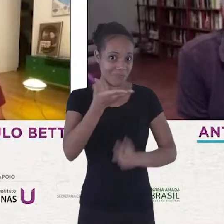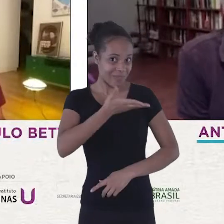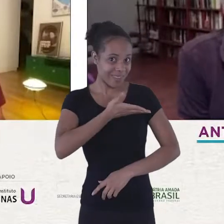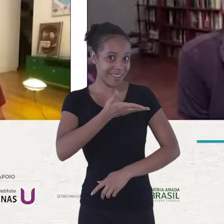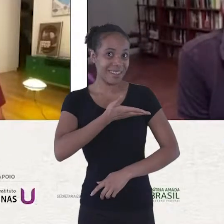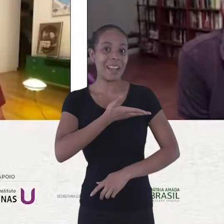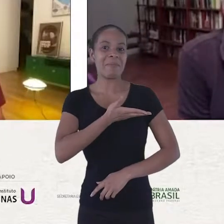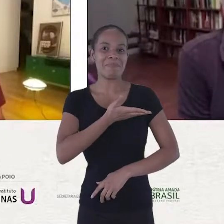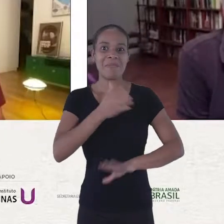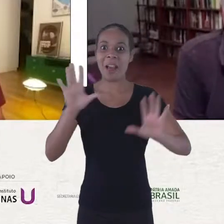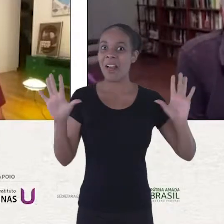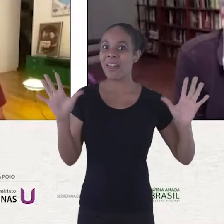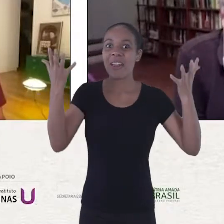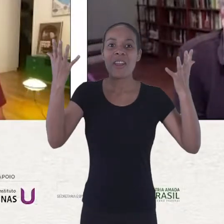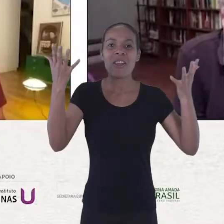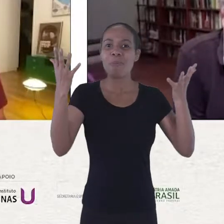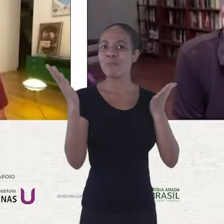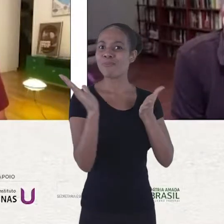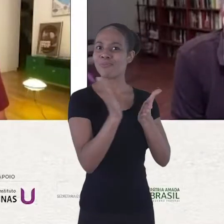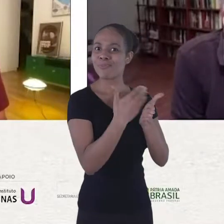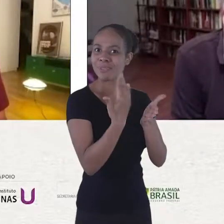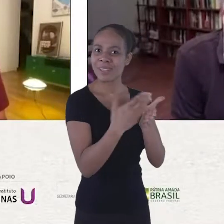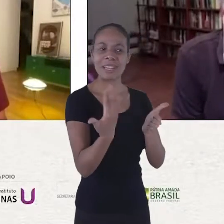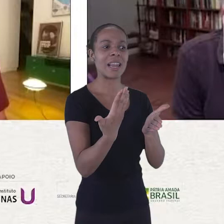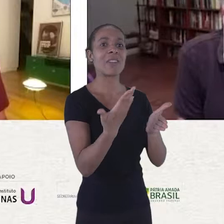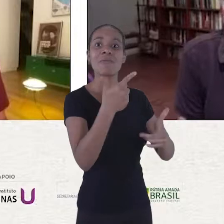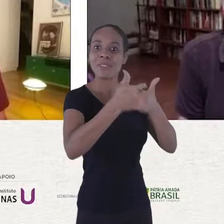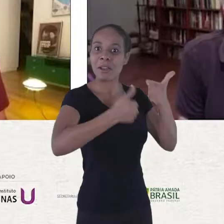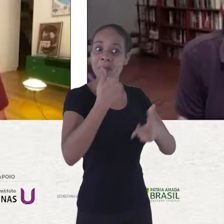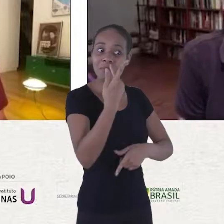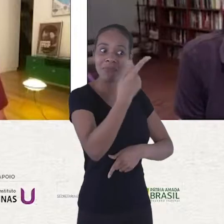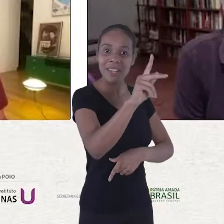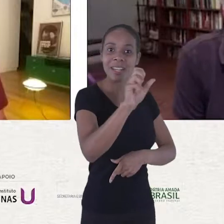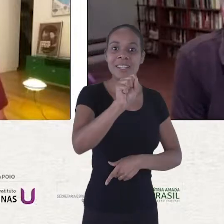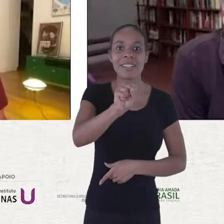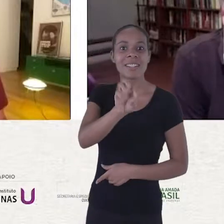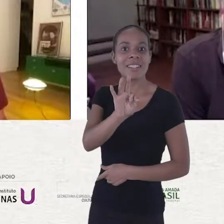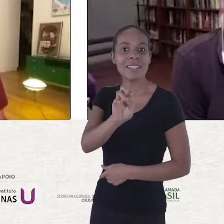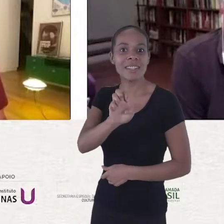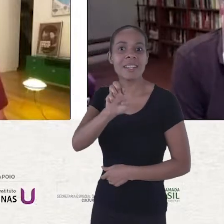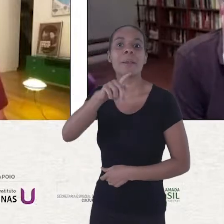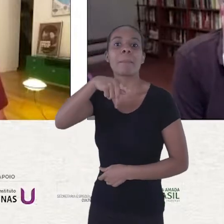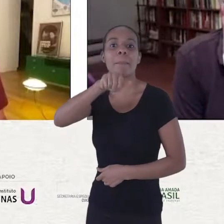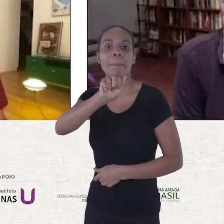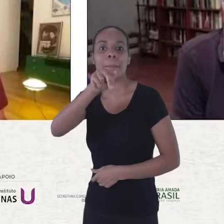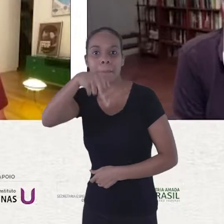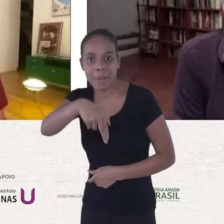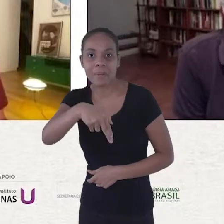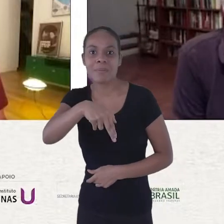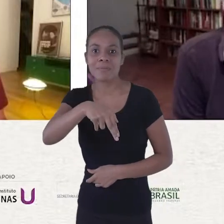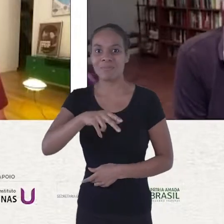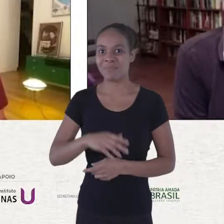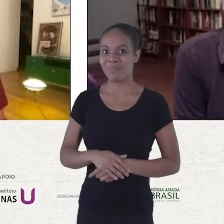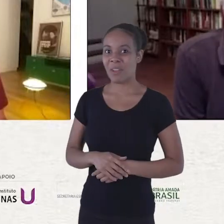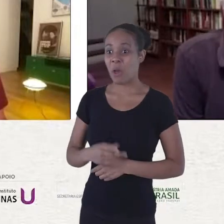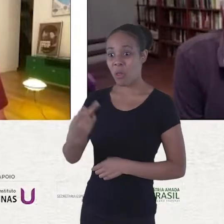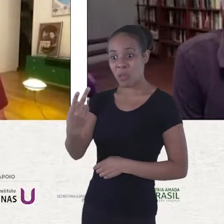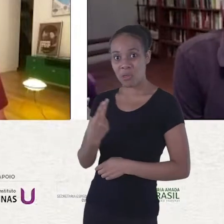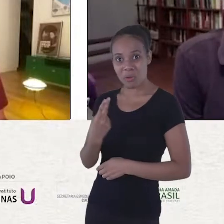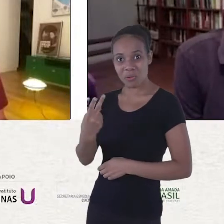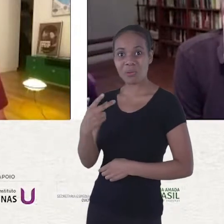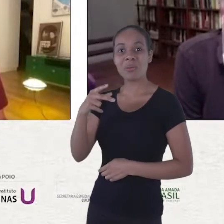aqui celebrando a obra do Stepan. Eu e o Paulo já somos veteranos nas lives por aqui,